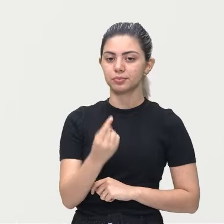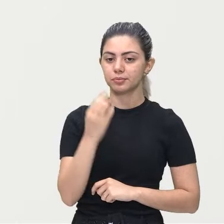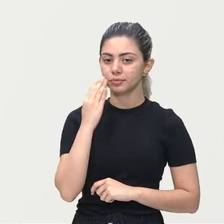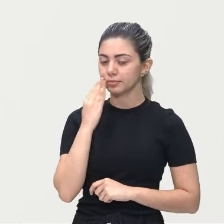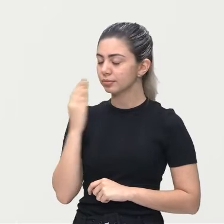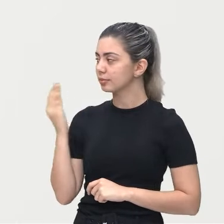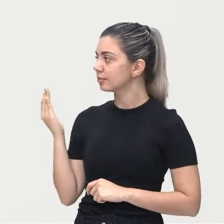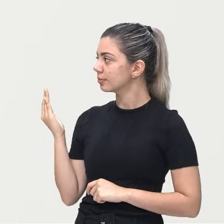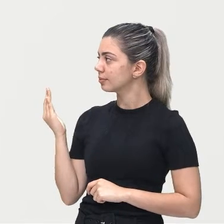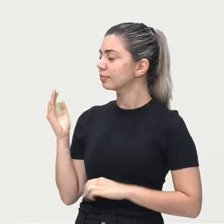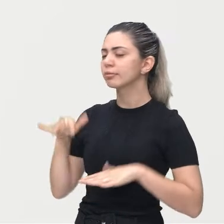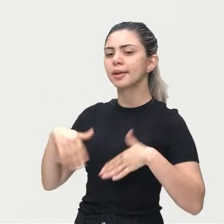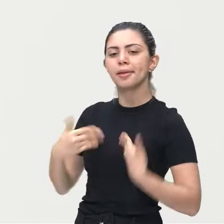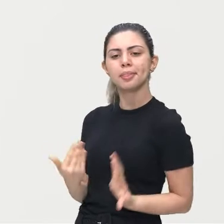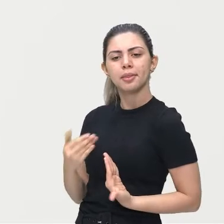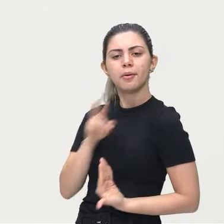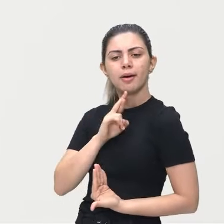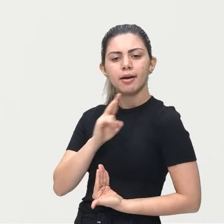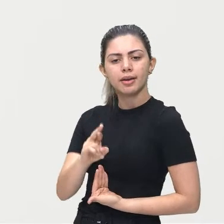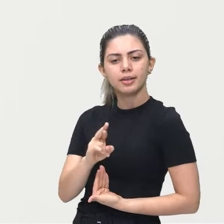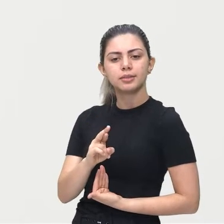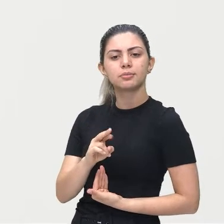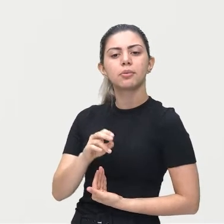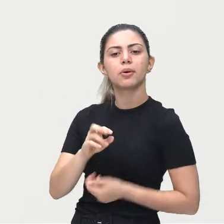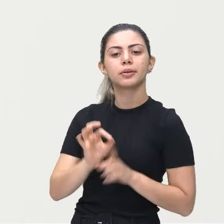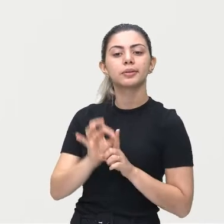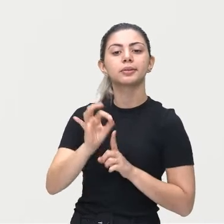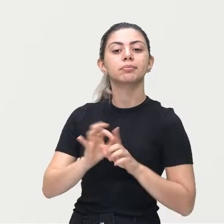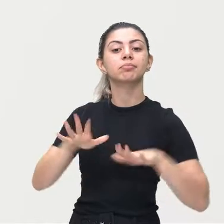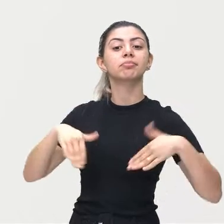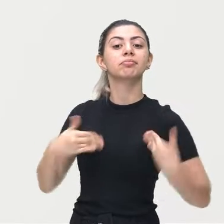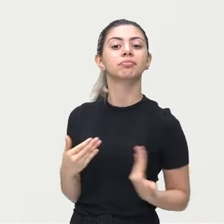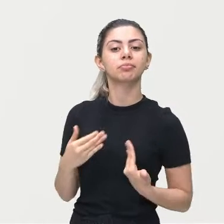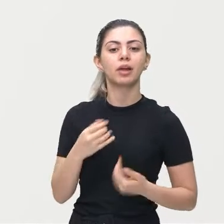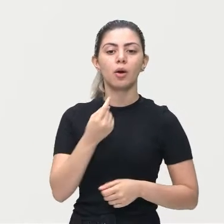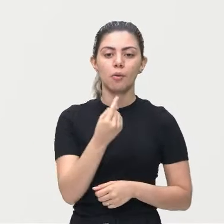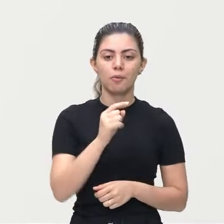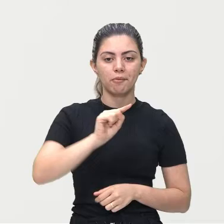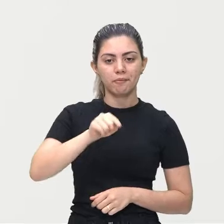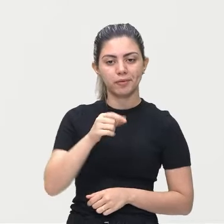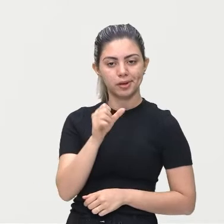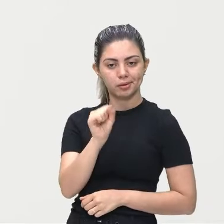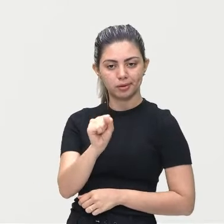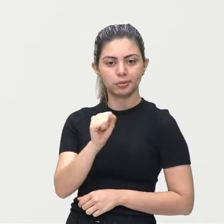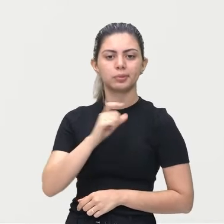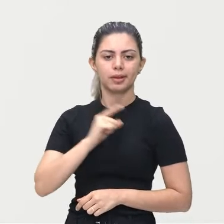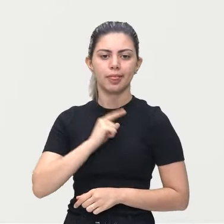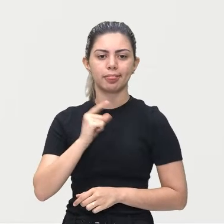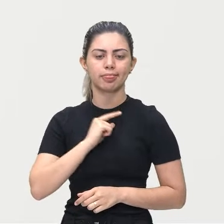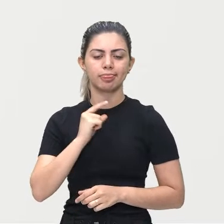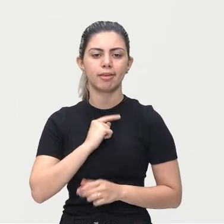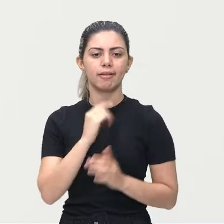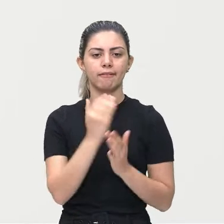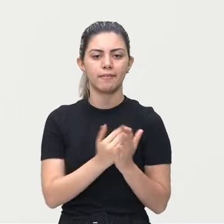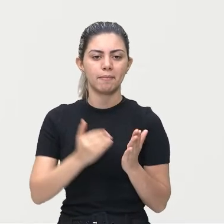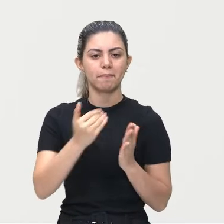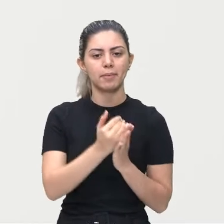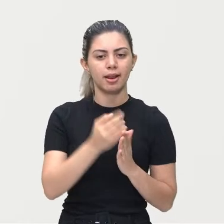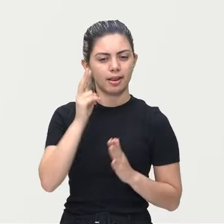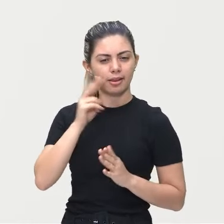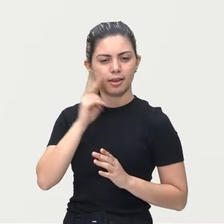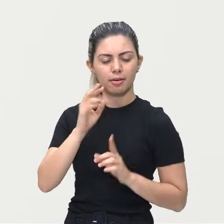1. Portanto, olha, a previsão da temperatura, porque houve esse acréscimo, ela estava muito